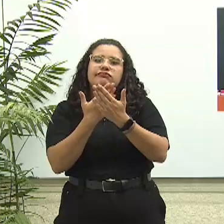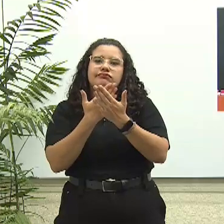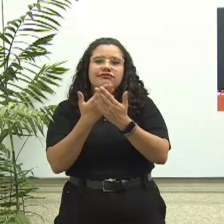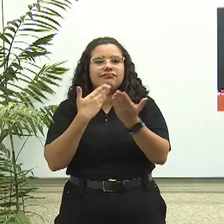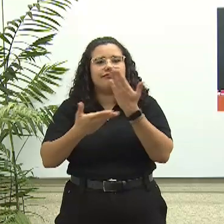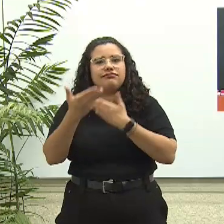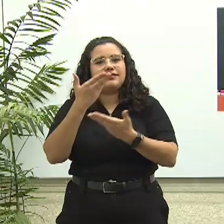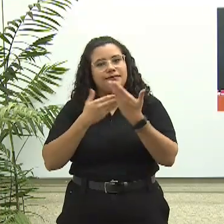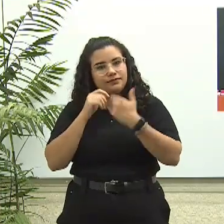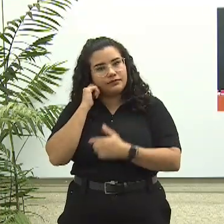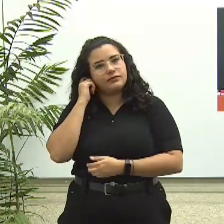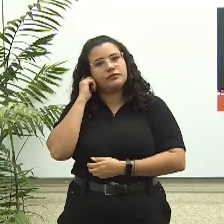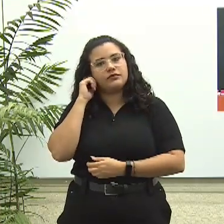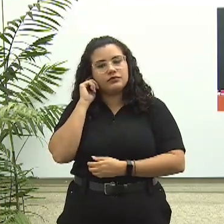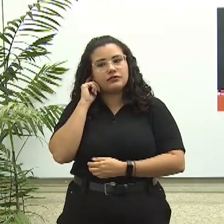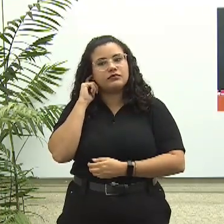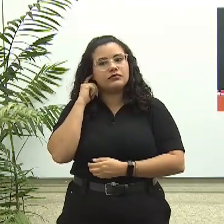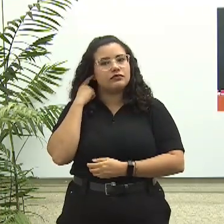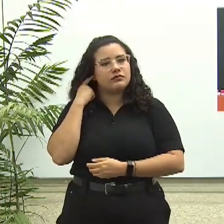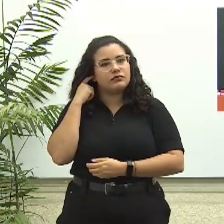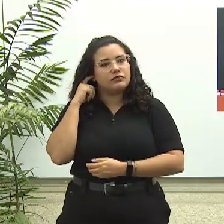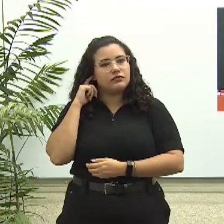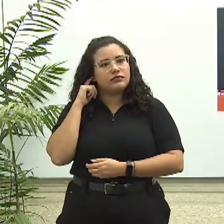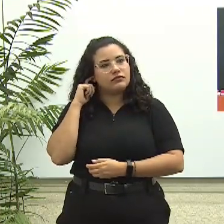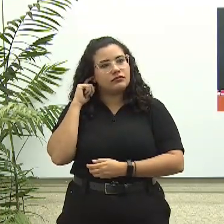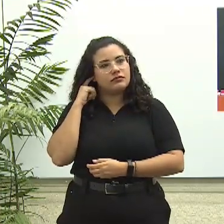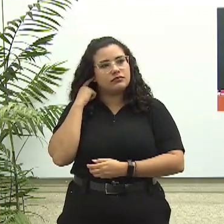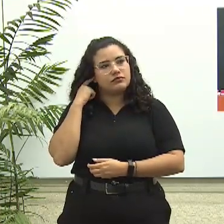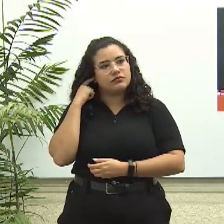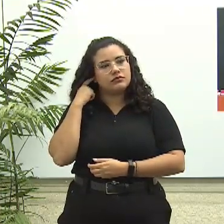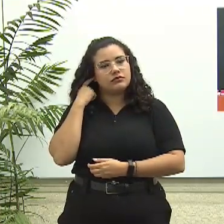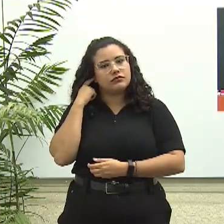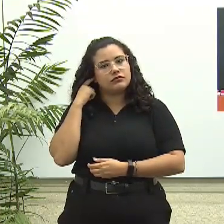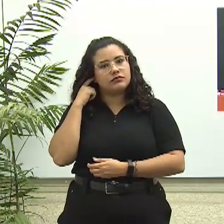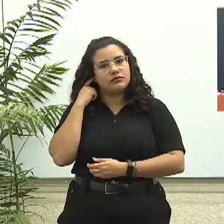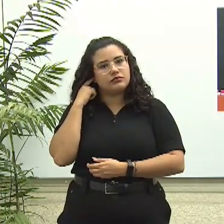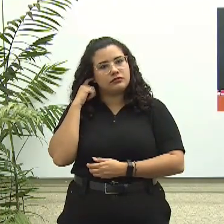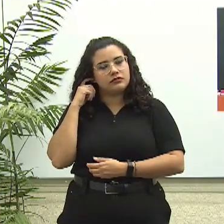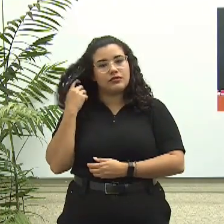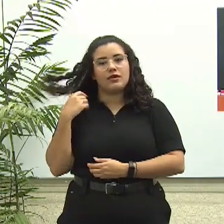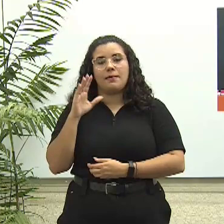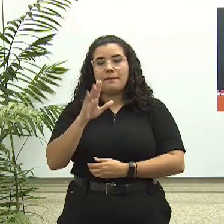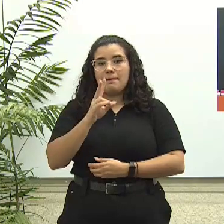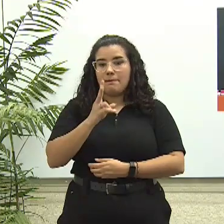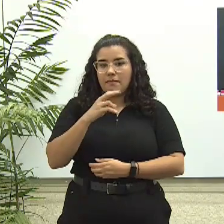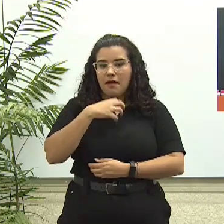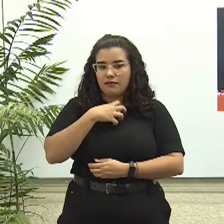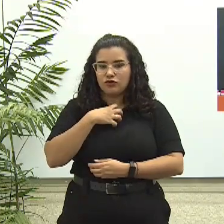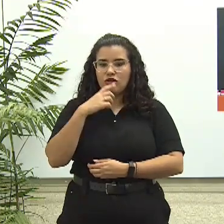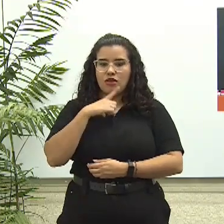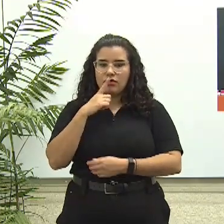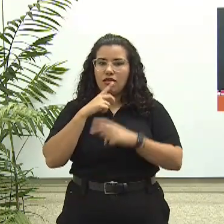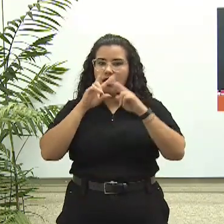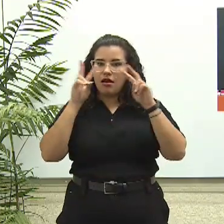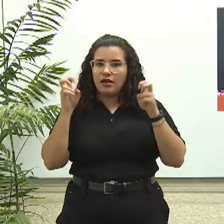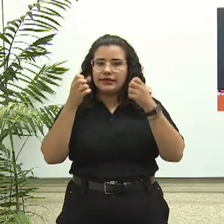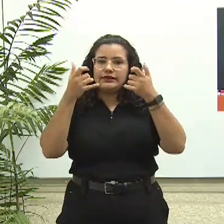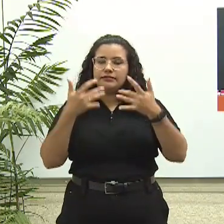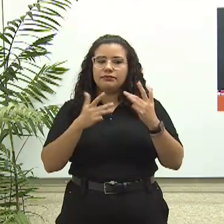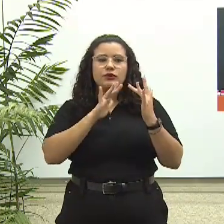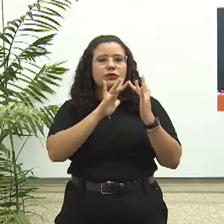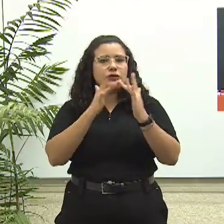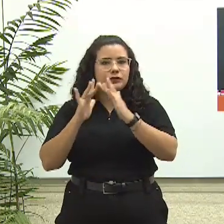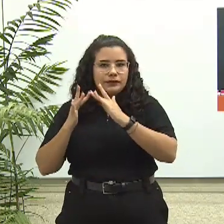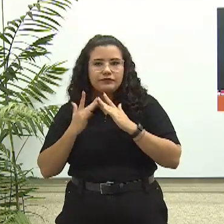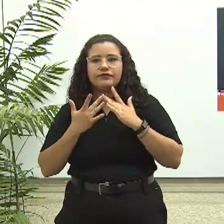estudante mas ao mesmo tempo que veio toda essa essa esse discurso da conectividade das possibilidades de conexão né do